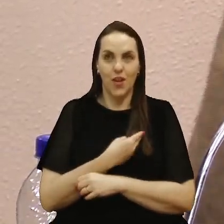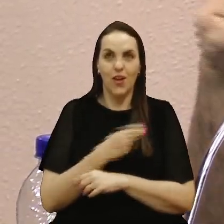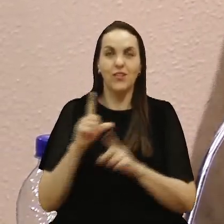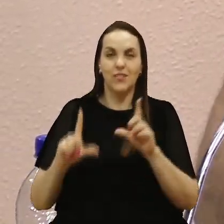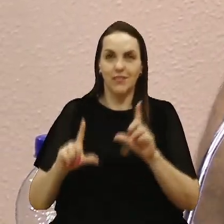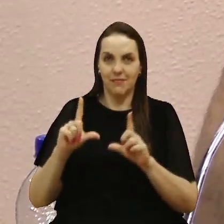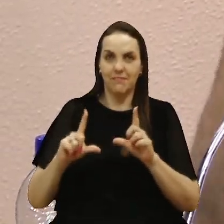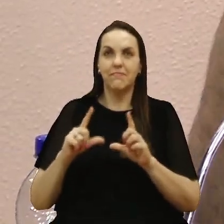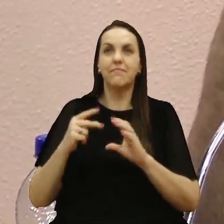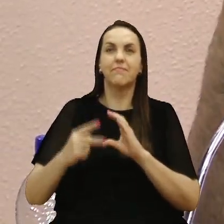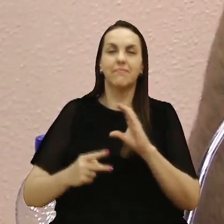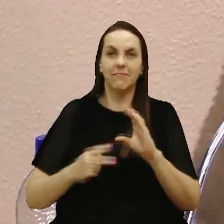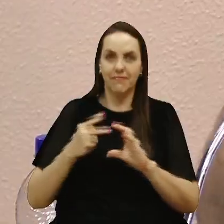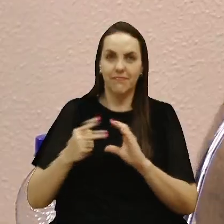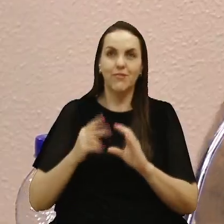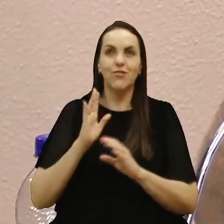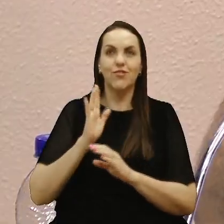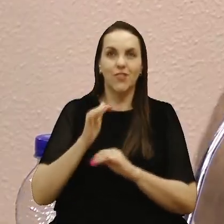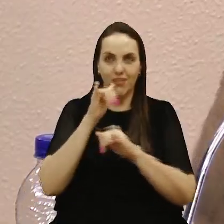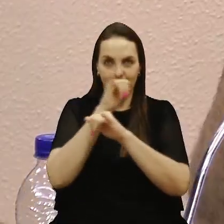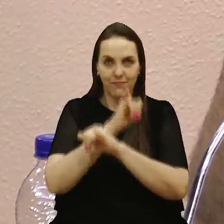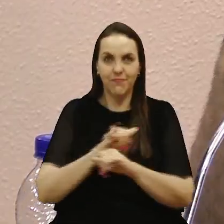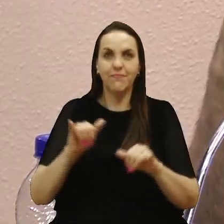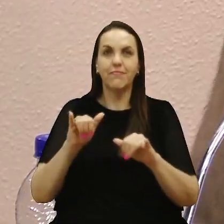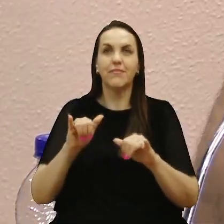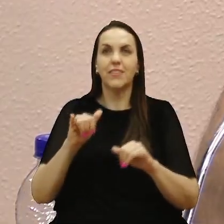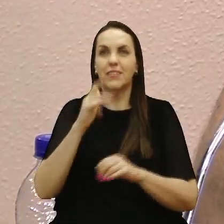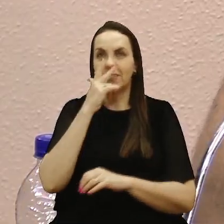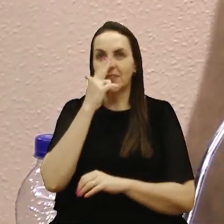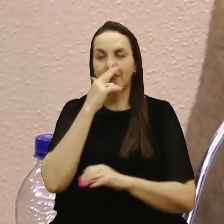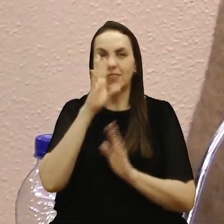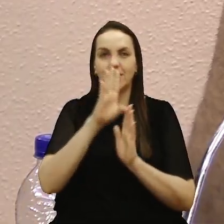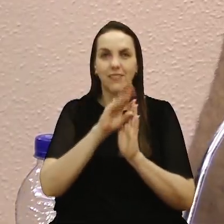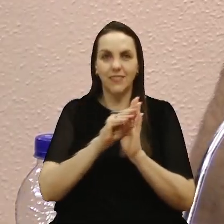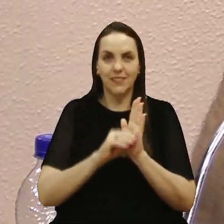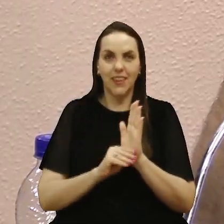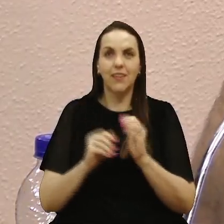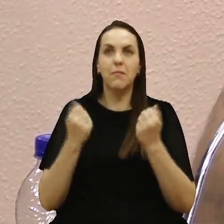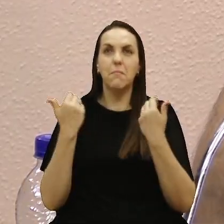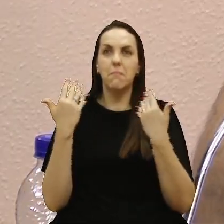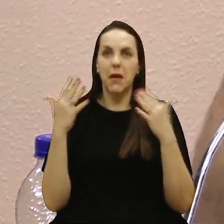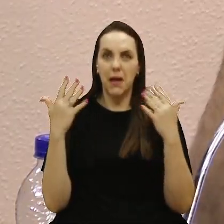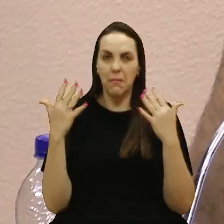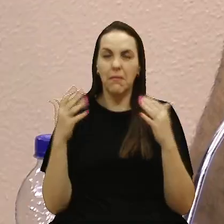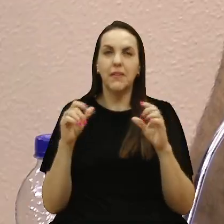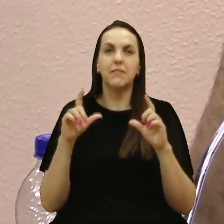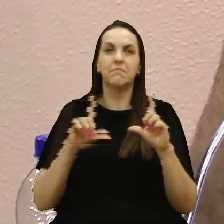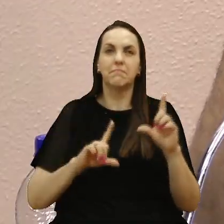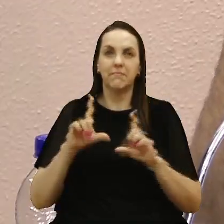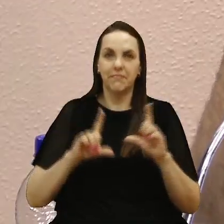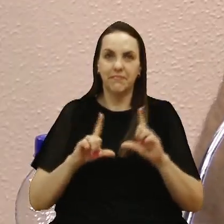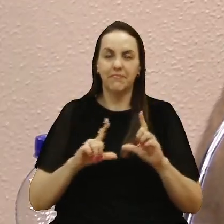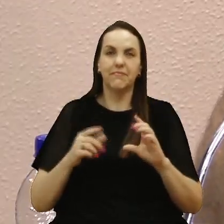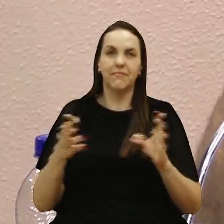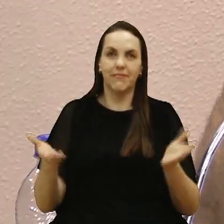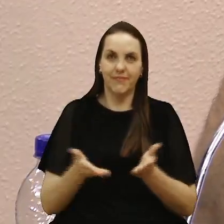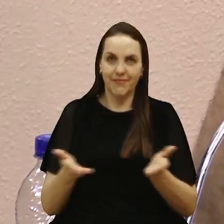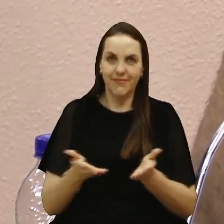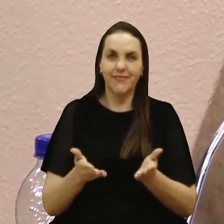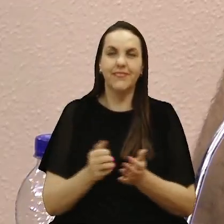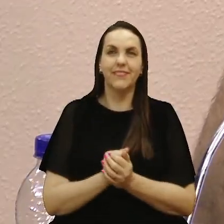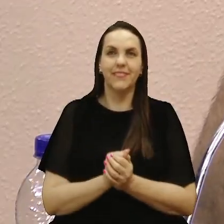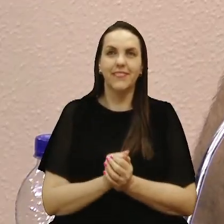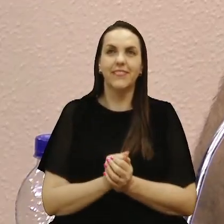Câmara Agora já tinha veiculado o mesmo teor. Então, parabéns ao Câmara Agora e à turma da